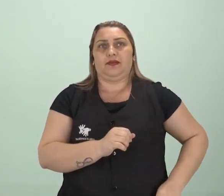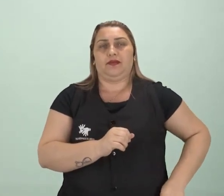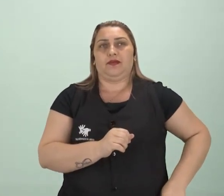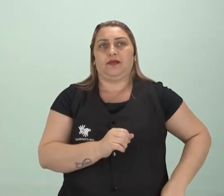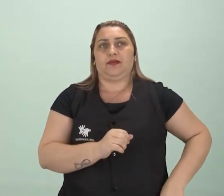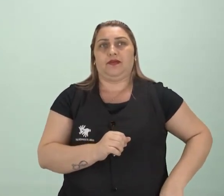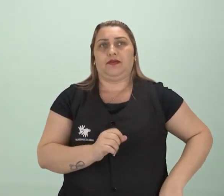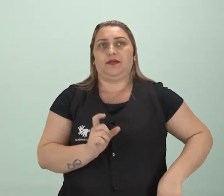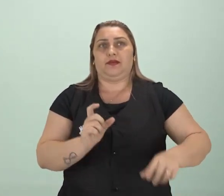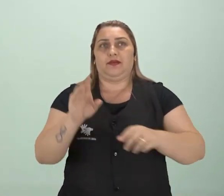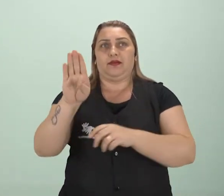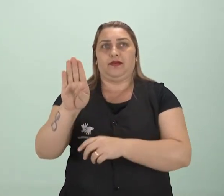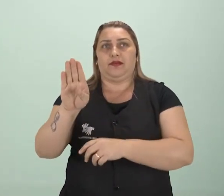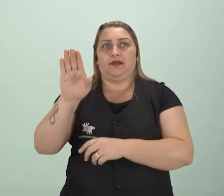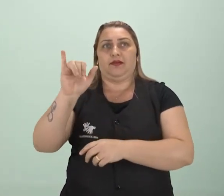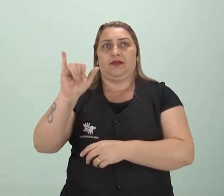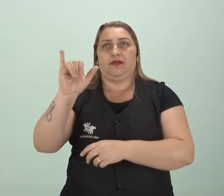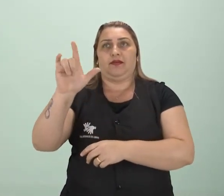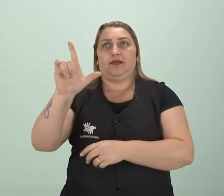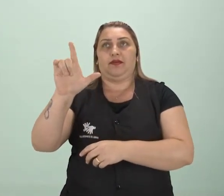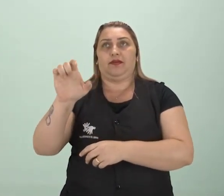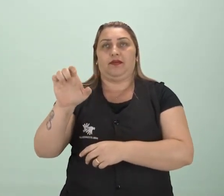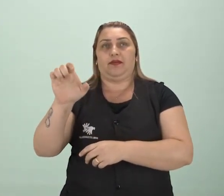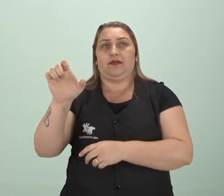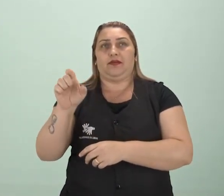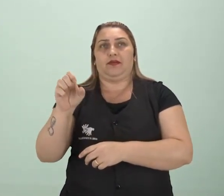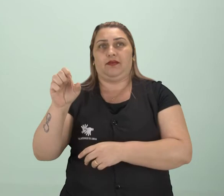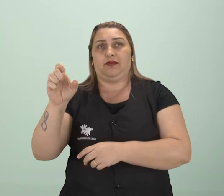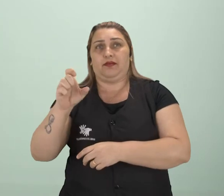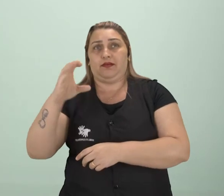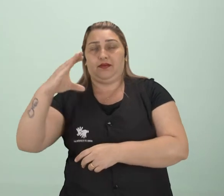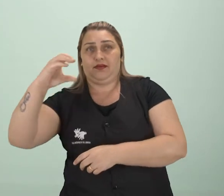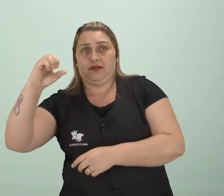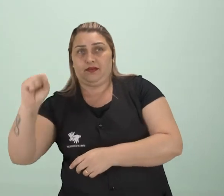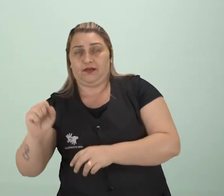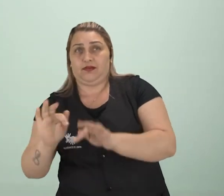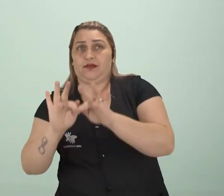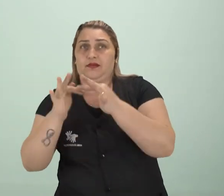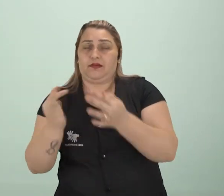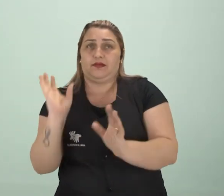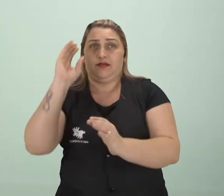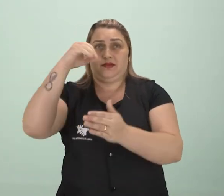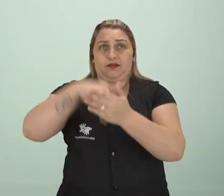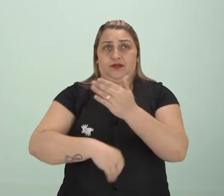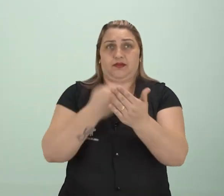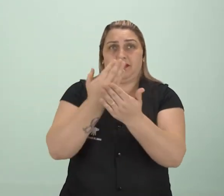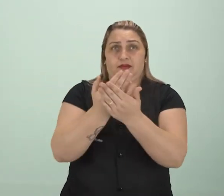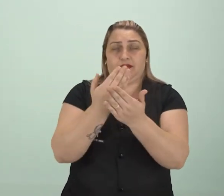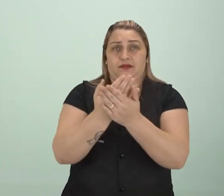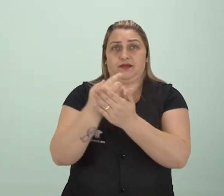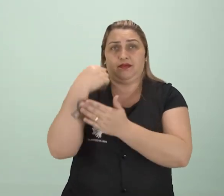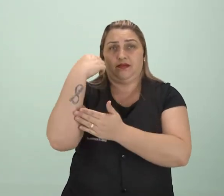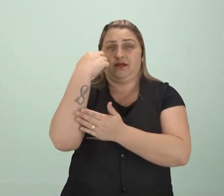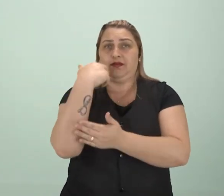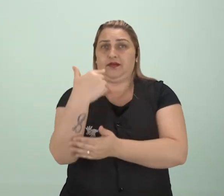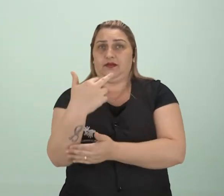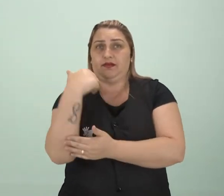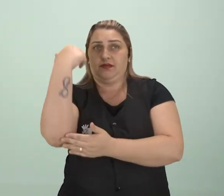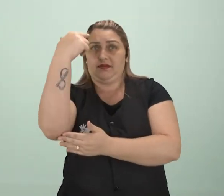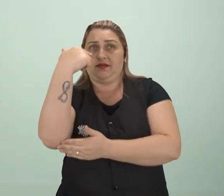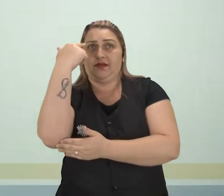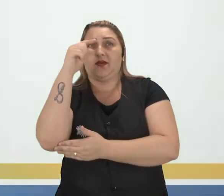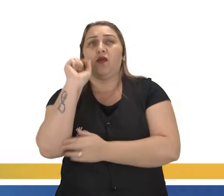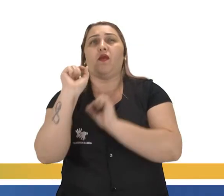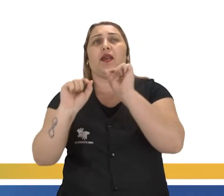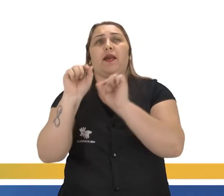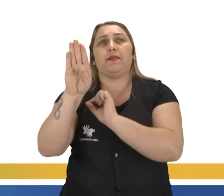também os biléxicos, que são pouco falados, mas que são comuns dentro do estudo de línguas estrangeiras. O que são os